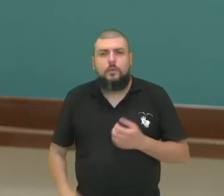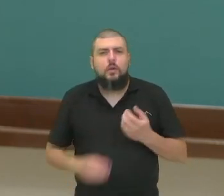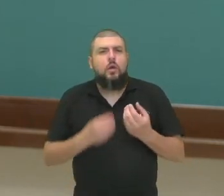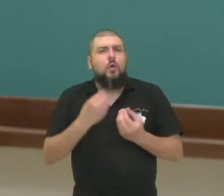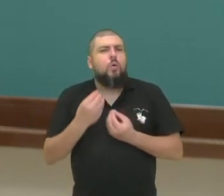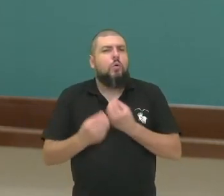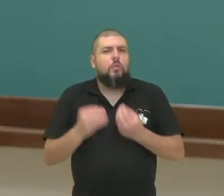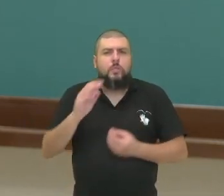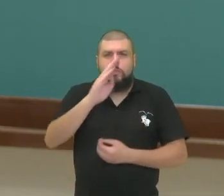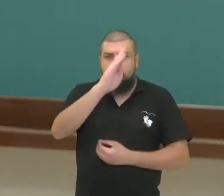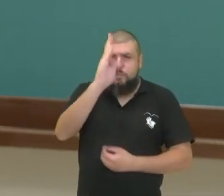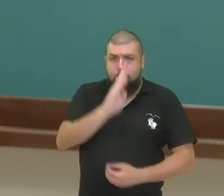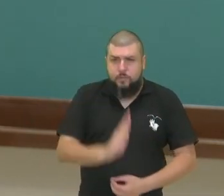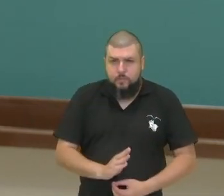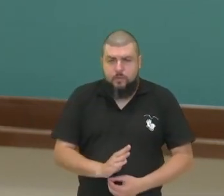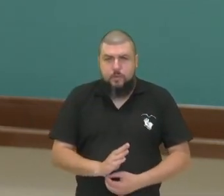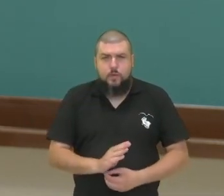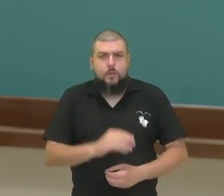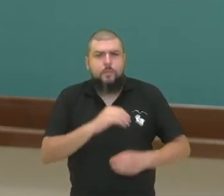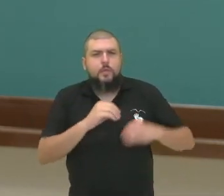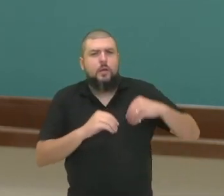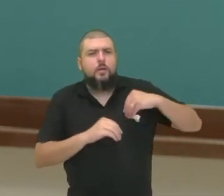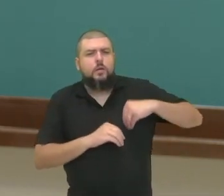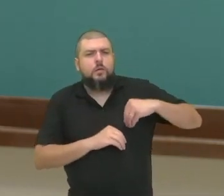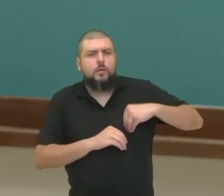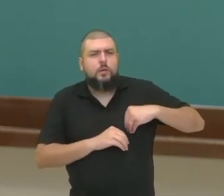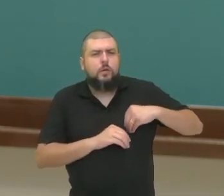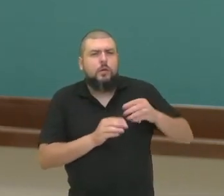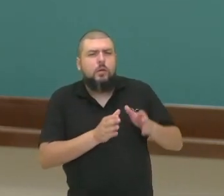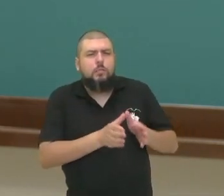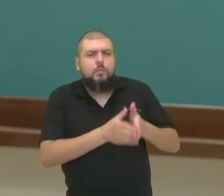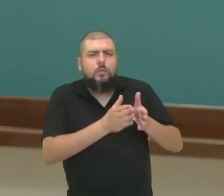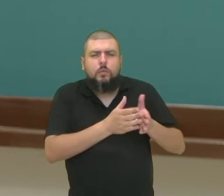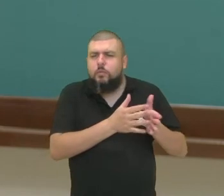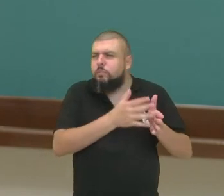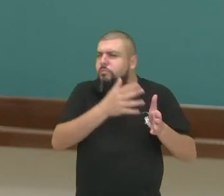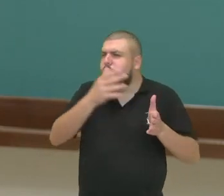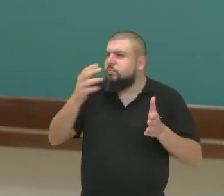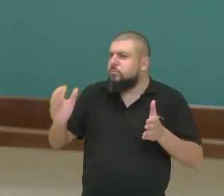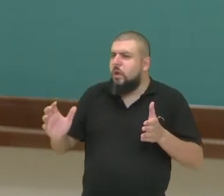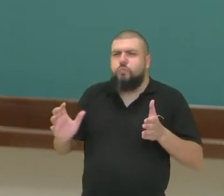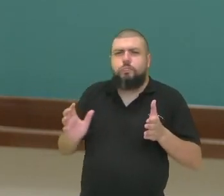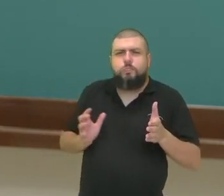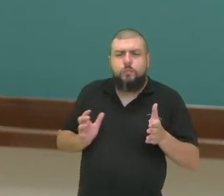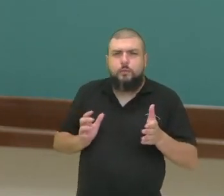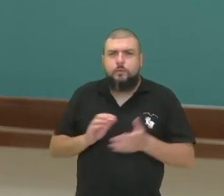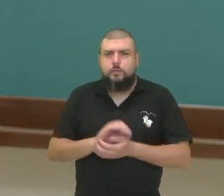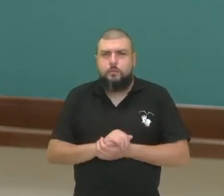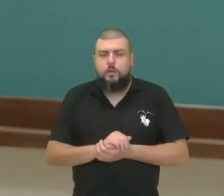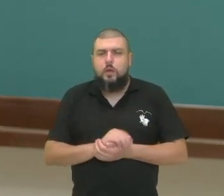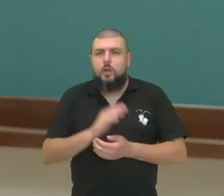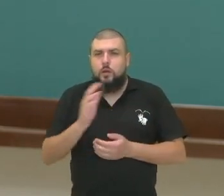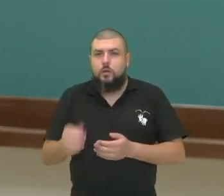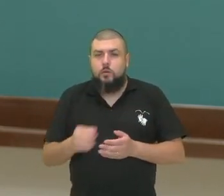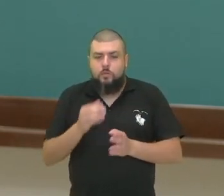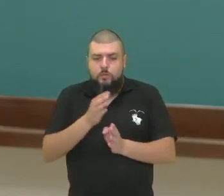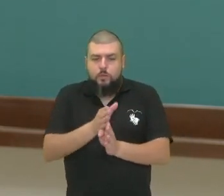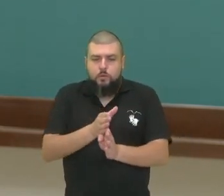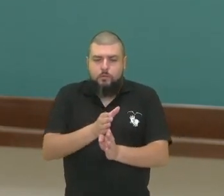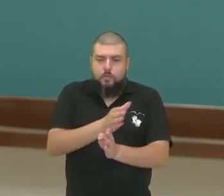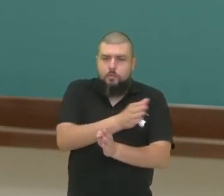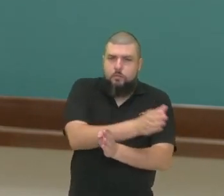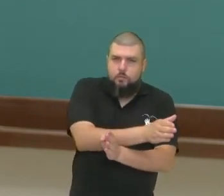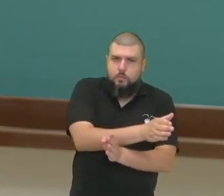1960, 1970 e 1976. Tá? Então, a primeira data é antes do regime civil-militar, a segunda